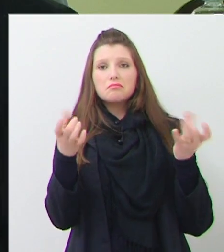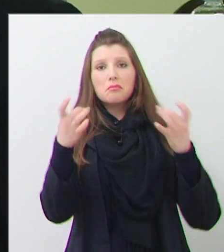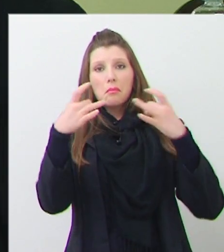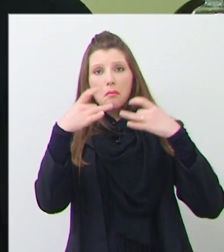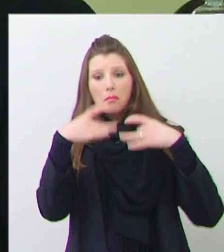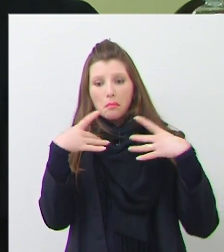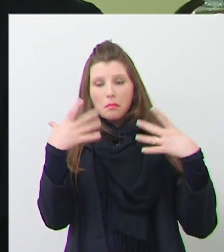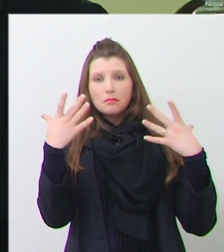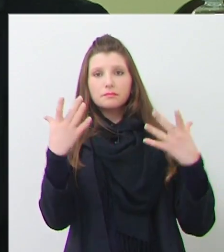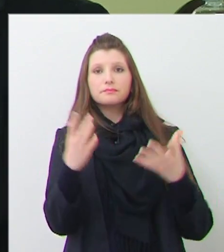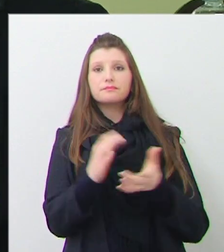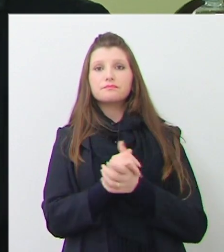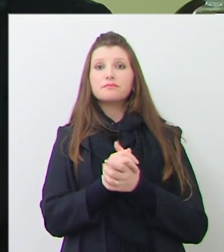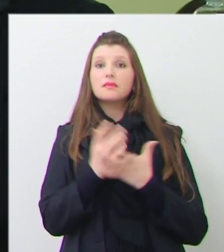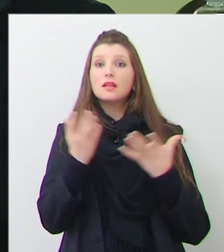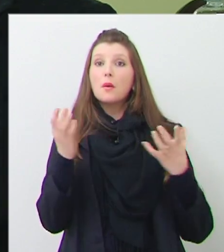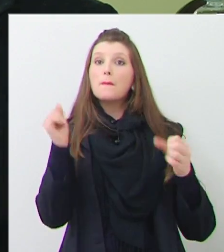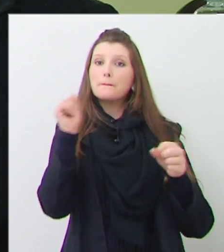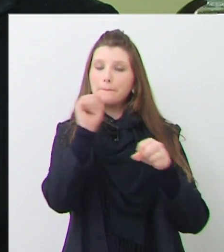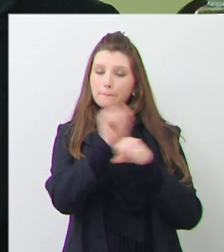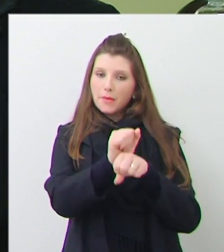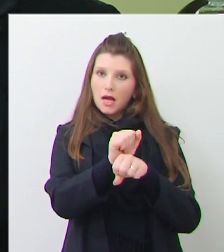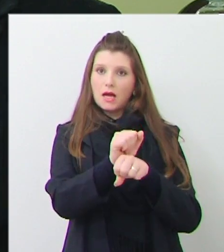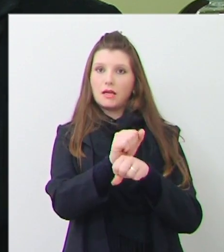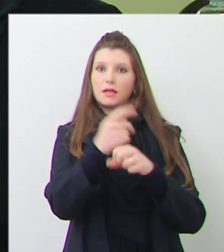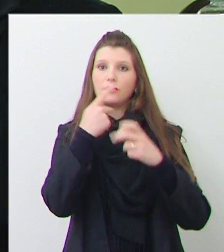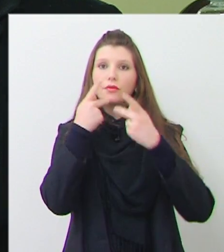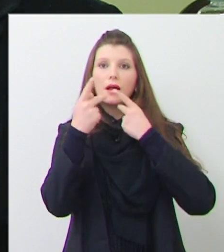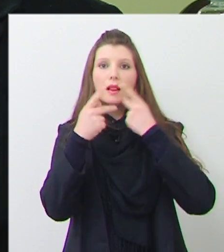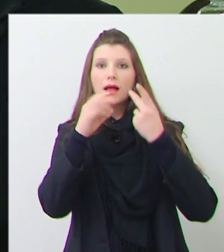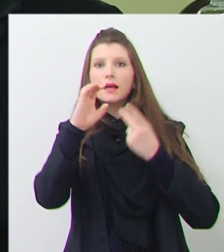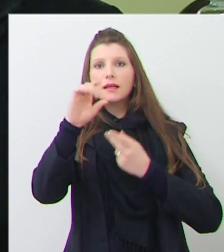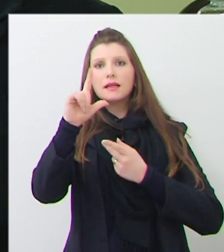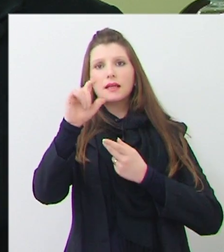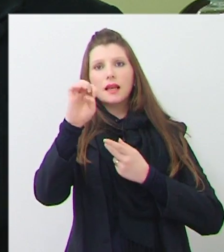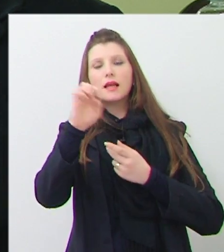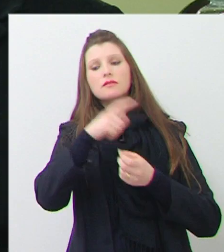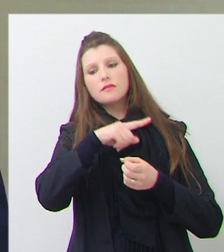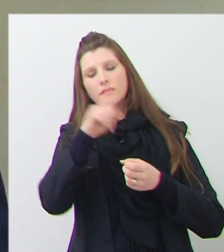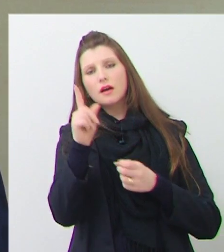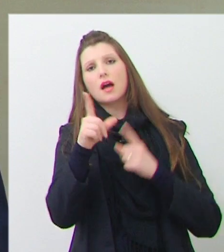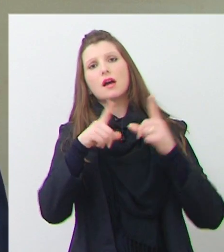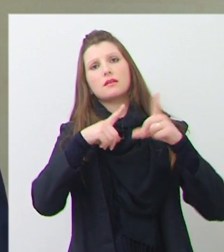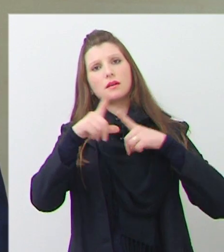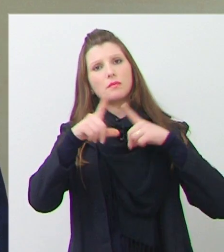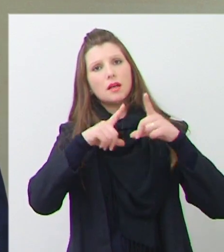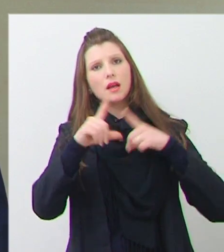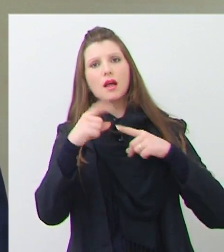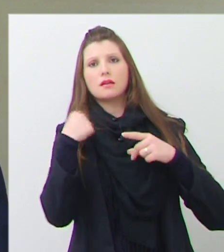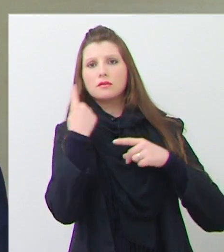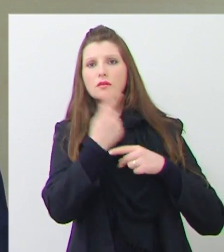Pô, então vamos, pare de falar de Salvaro e vão trabalhar por nossa cidade, que está abandonada. Teve